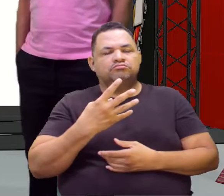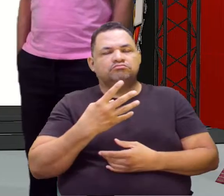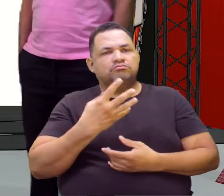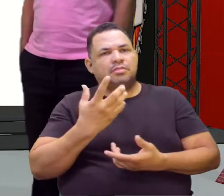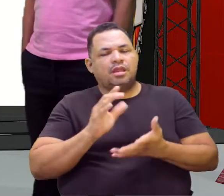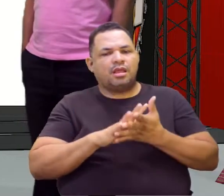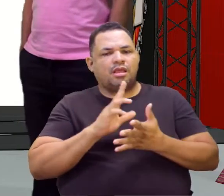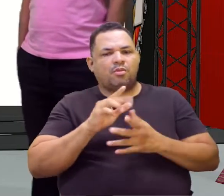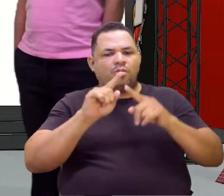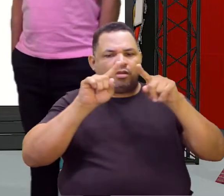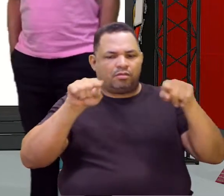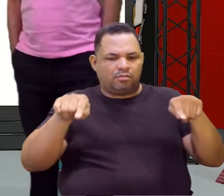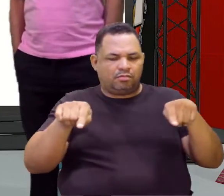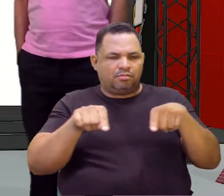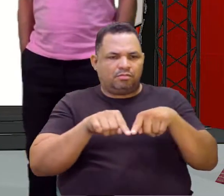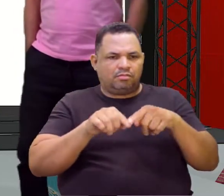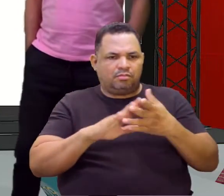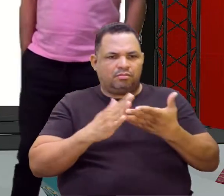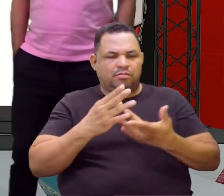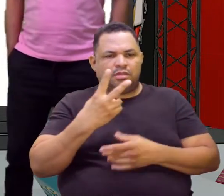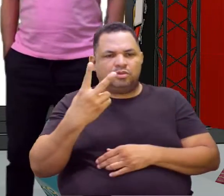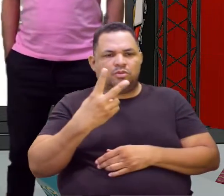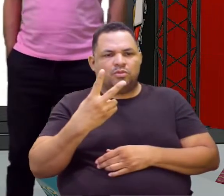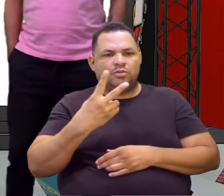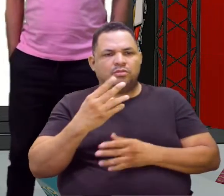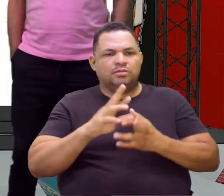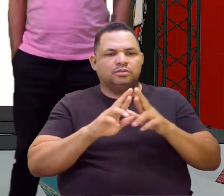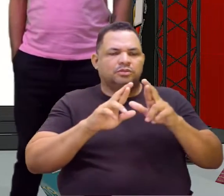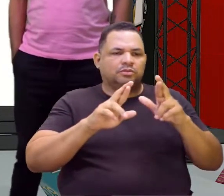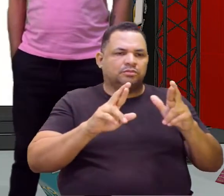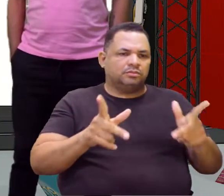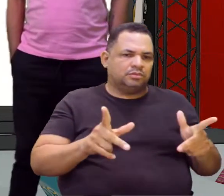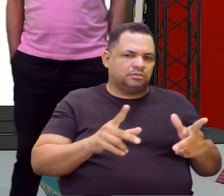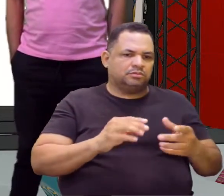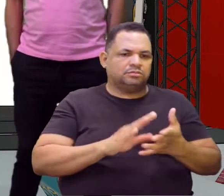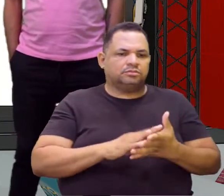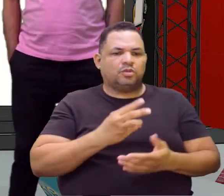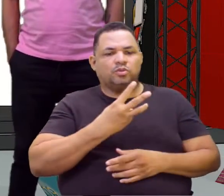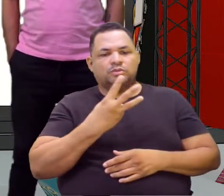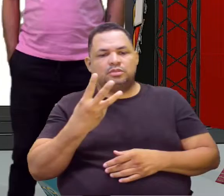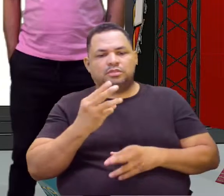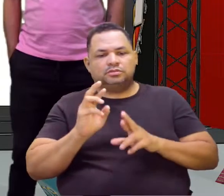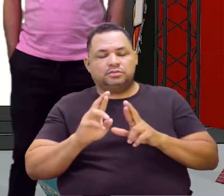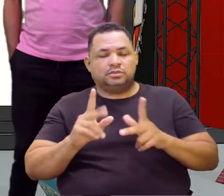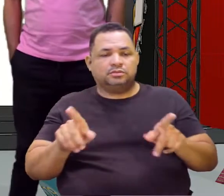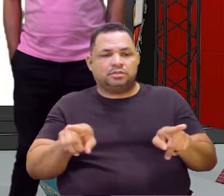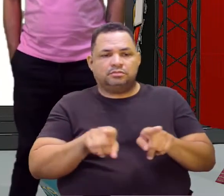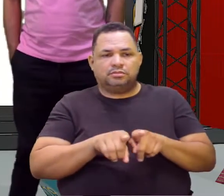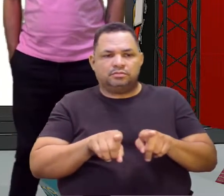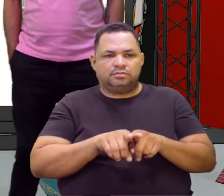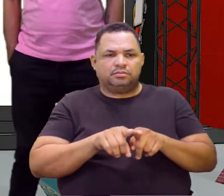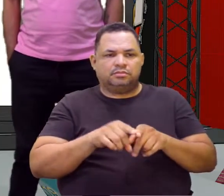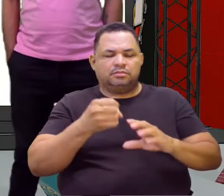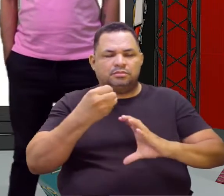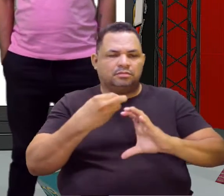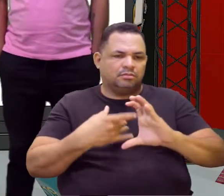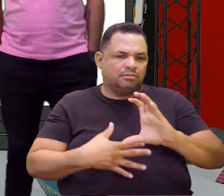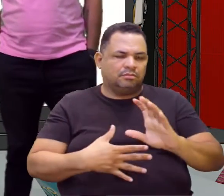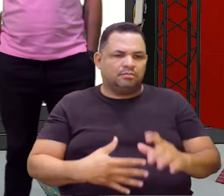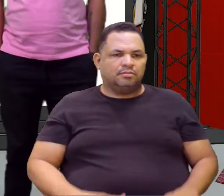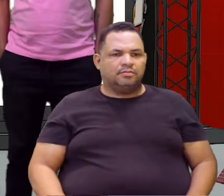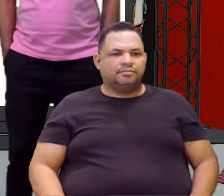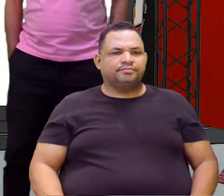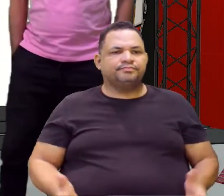tem o triângulo irregular também, né? Com 2 lados iguais, um diferente, ou com 3 diferentes, né? Então, temos essas características